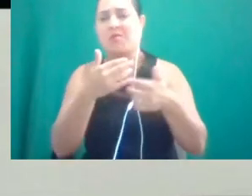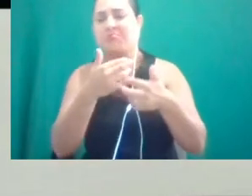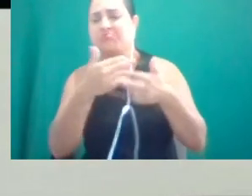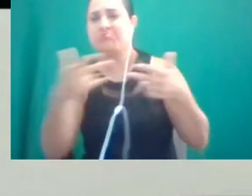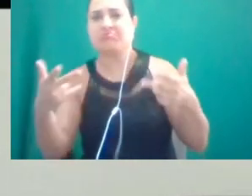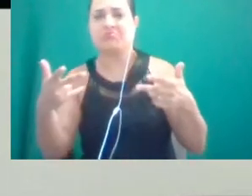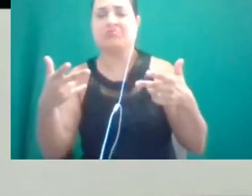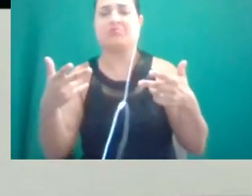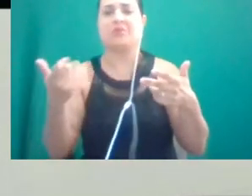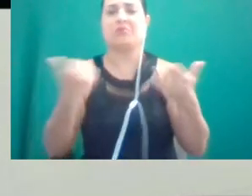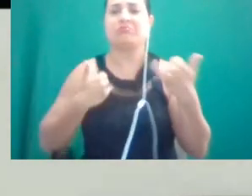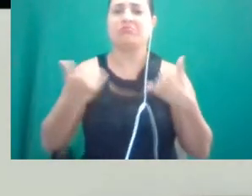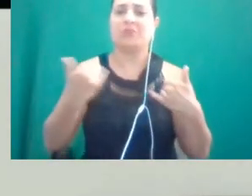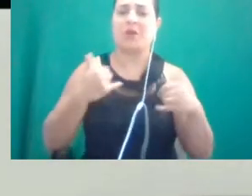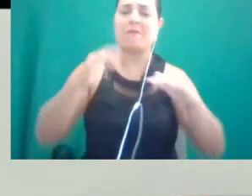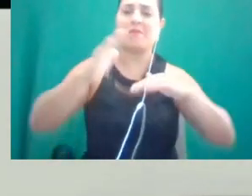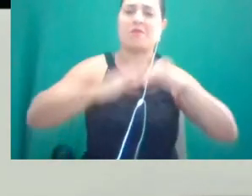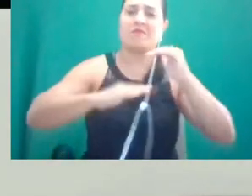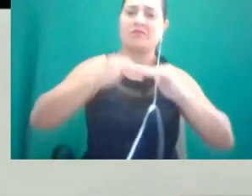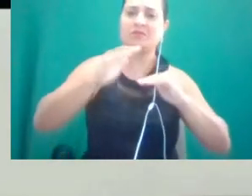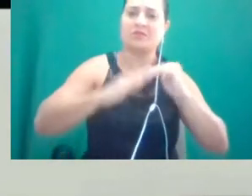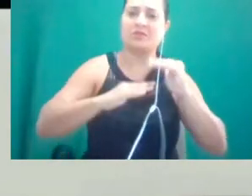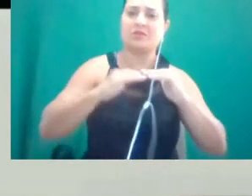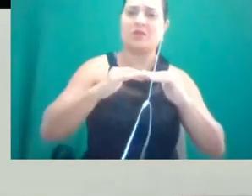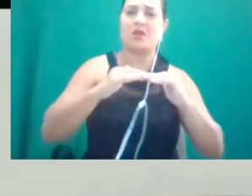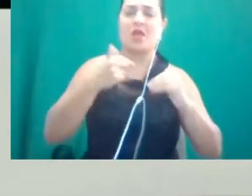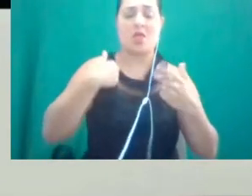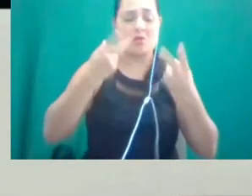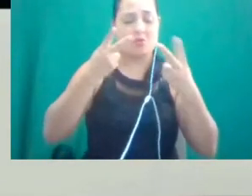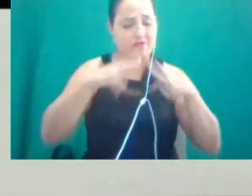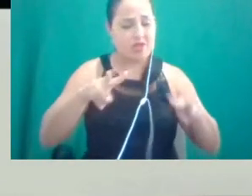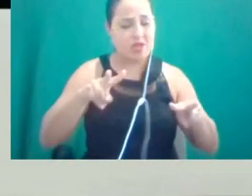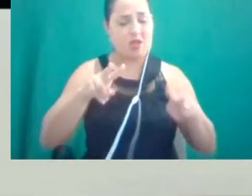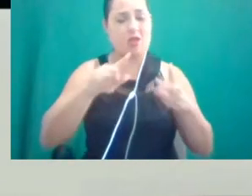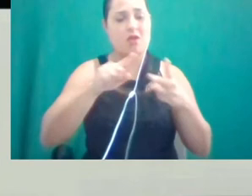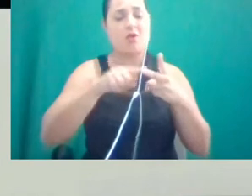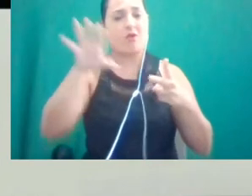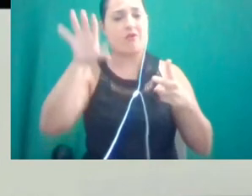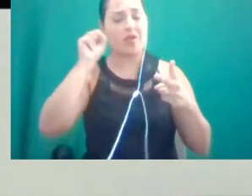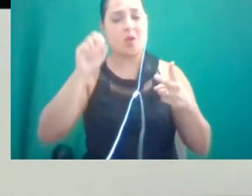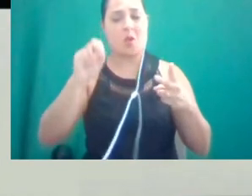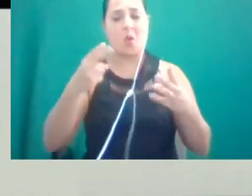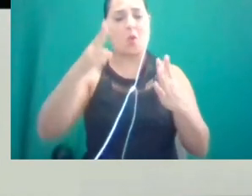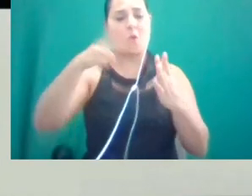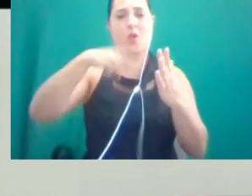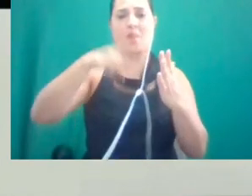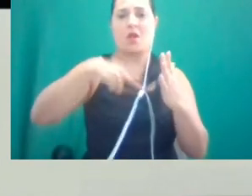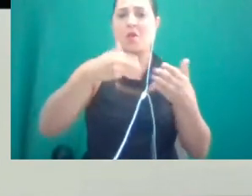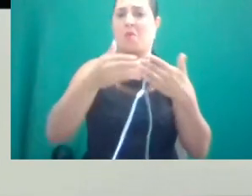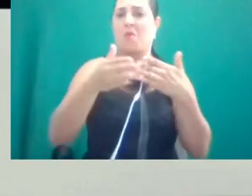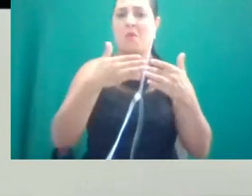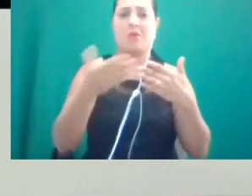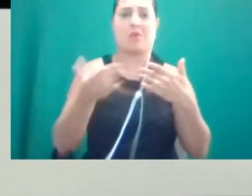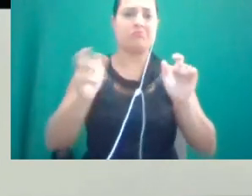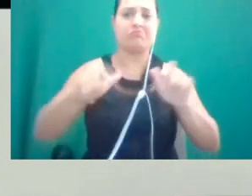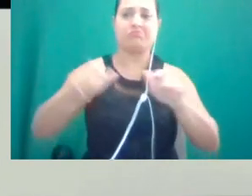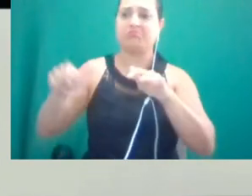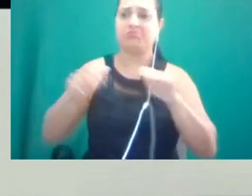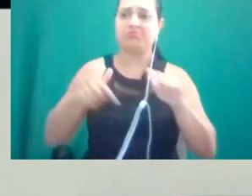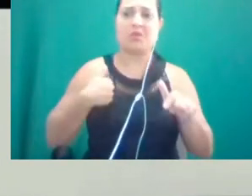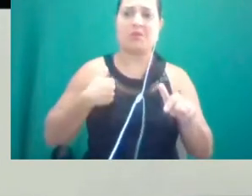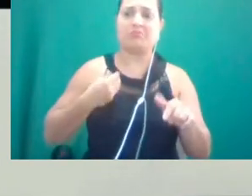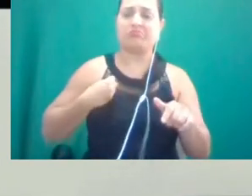respeito e dinamismo, participando com empenho nos grandes e pequenos feitos. Prometo não me deixar cegar pelo brilho excessivo